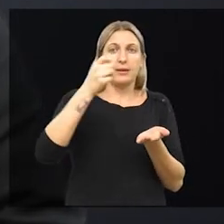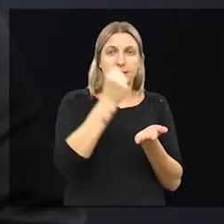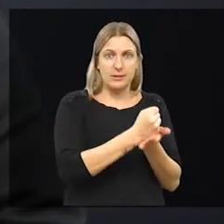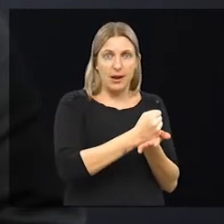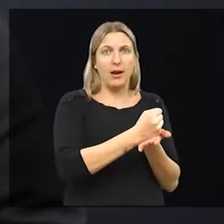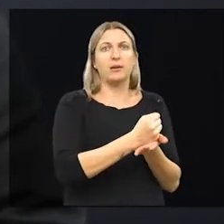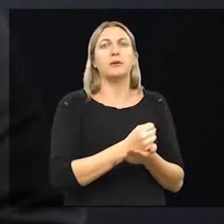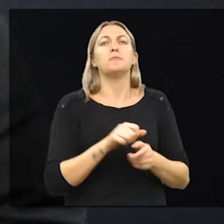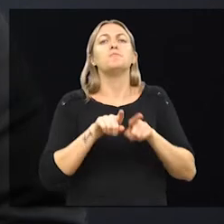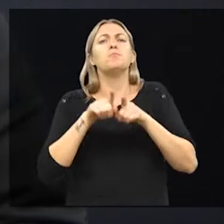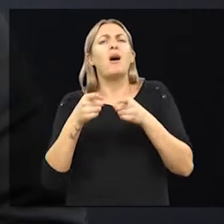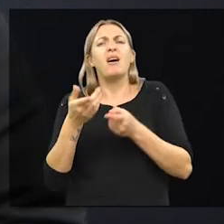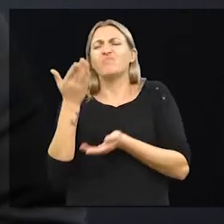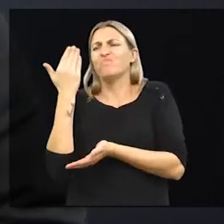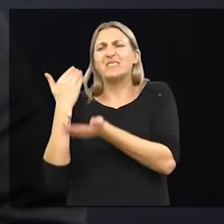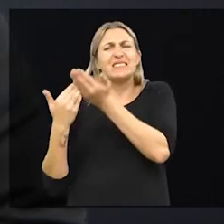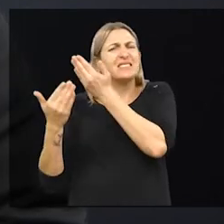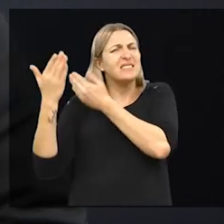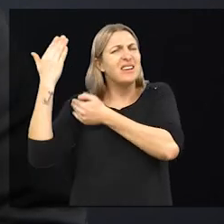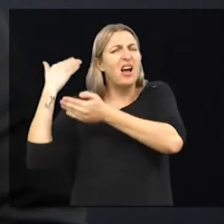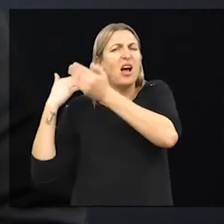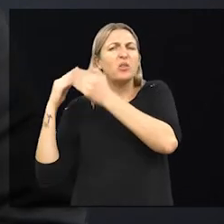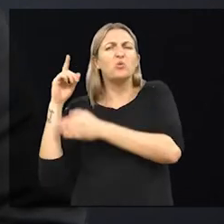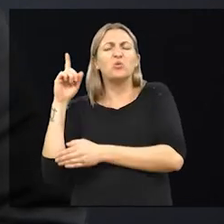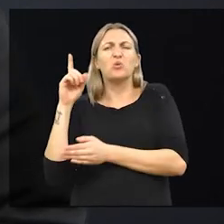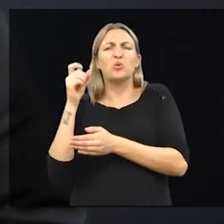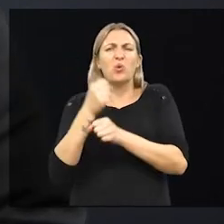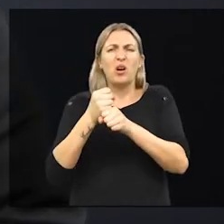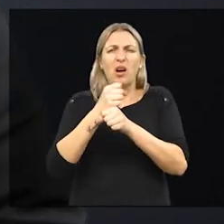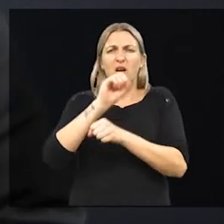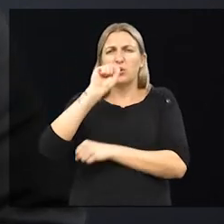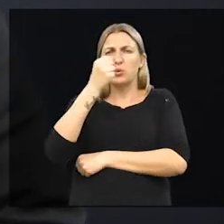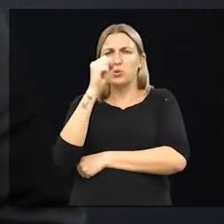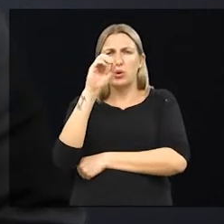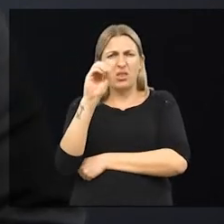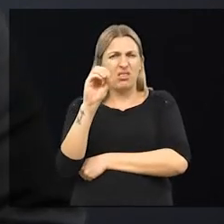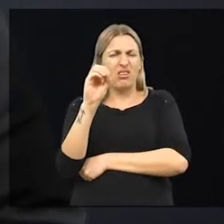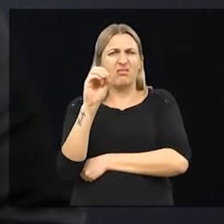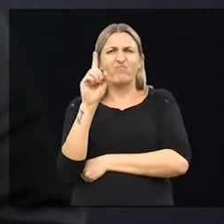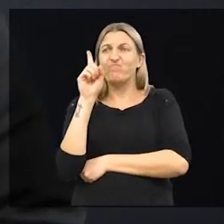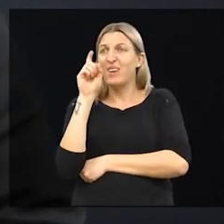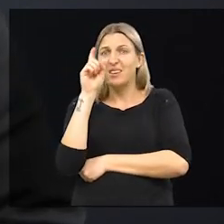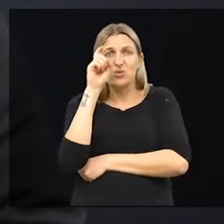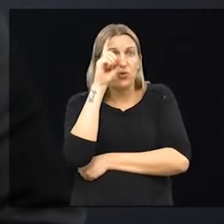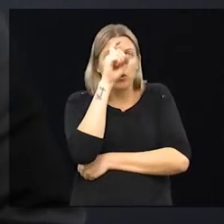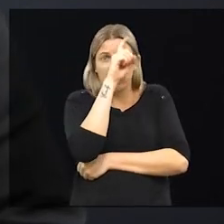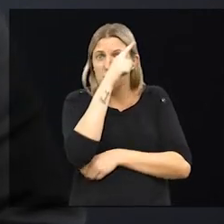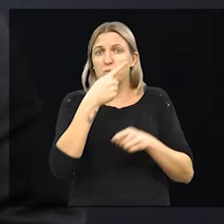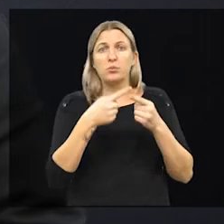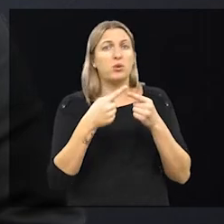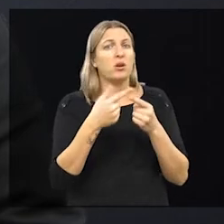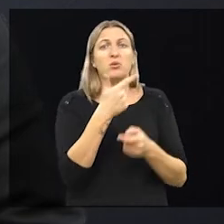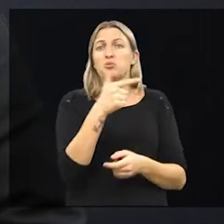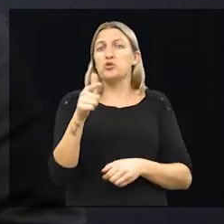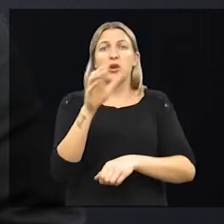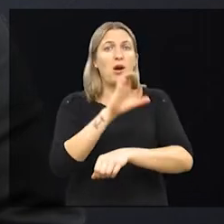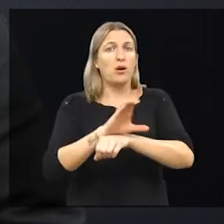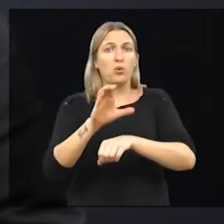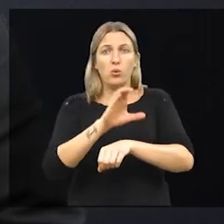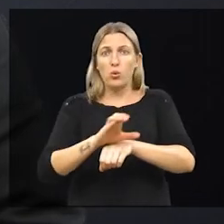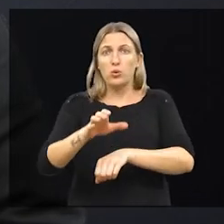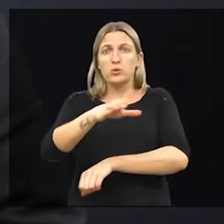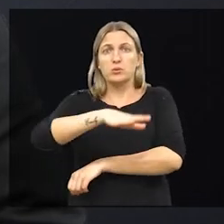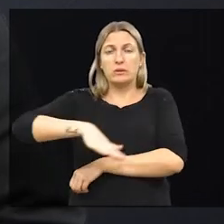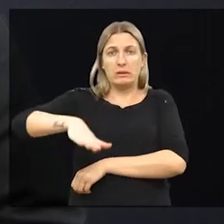como hoje é chamado porém naquela época lá na década de 80 não não existiu assim muitos